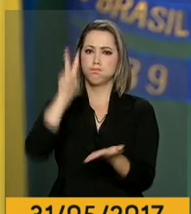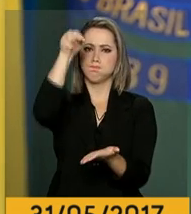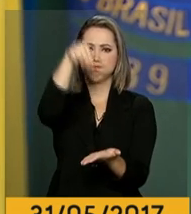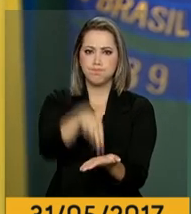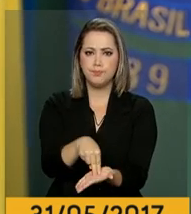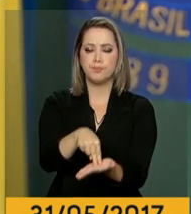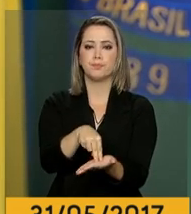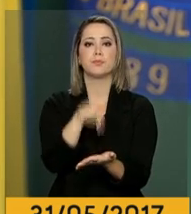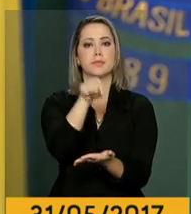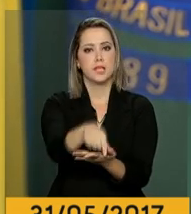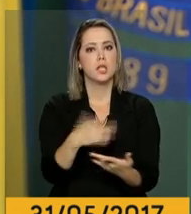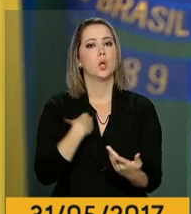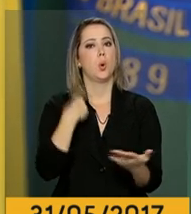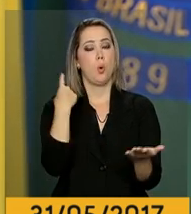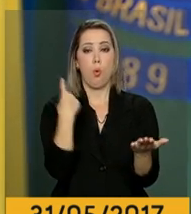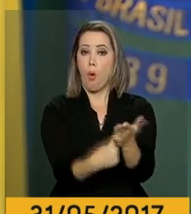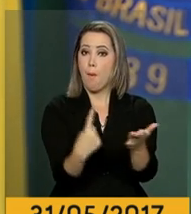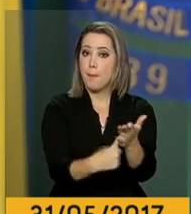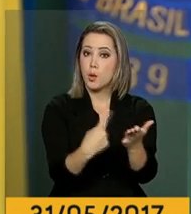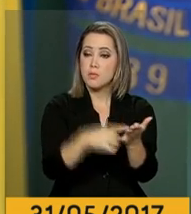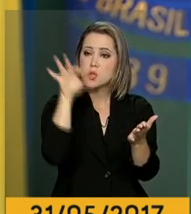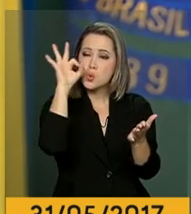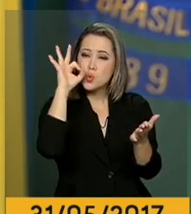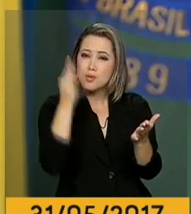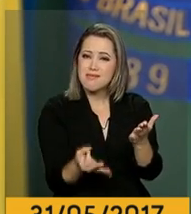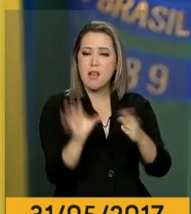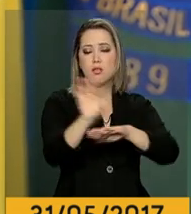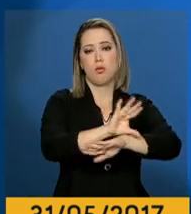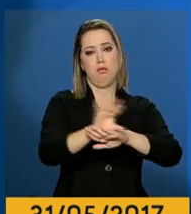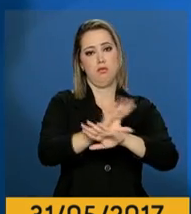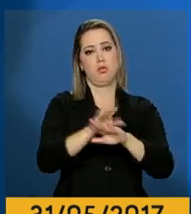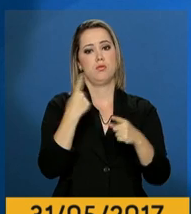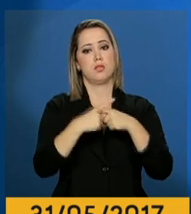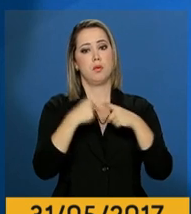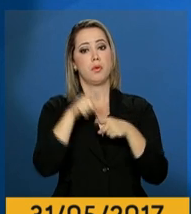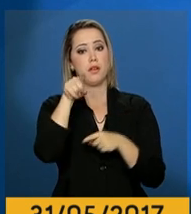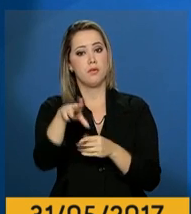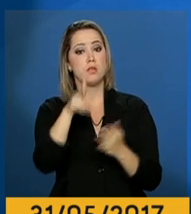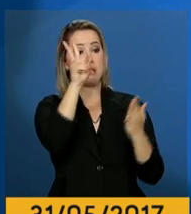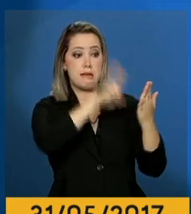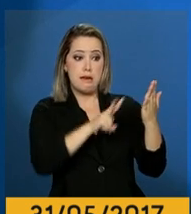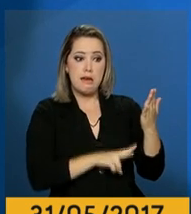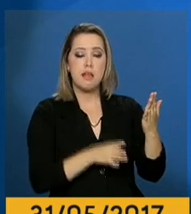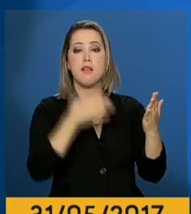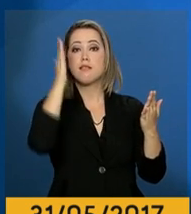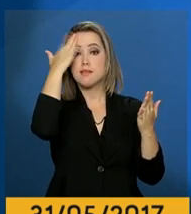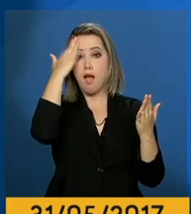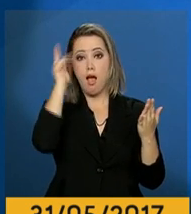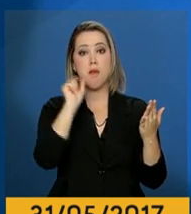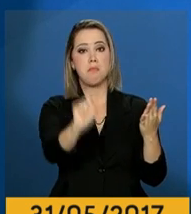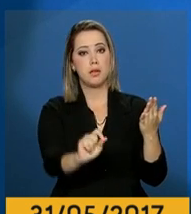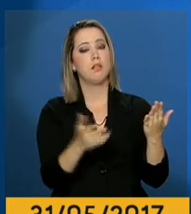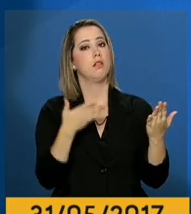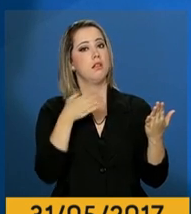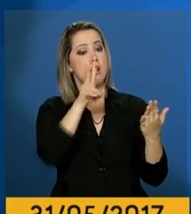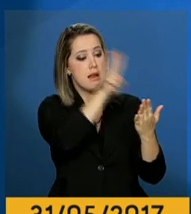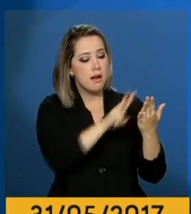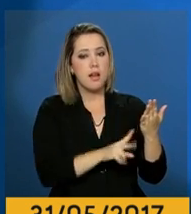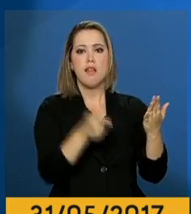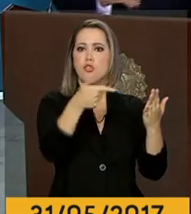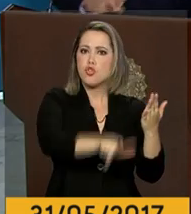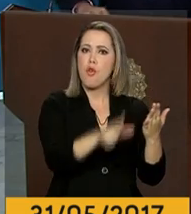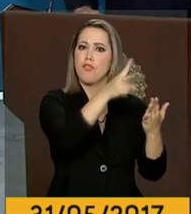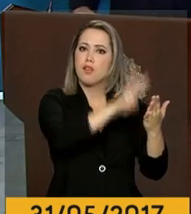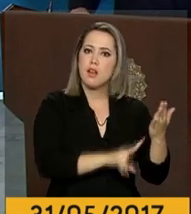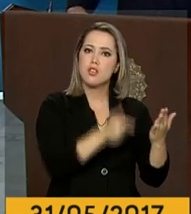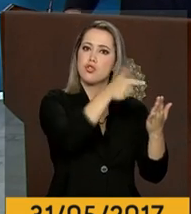compromisso inequívoco com a Constituição. Você lê a Constituição, não só lê como interpreta, não só lê como relê, coisa